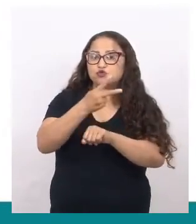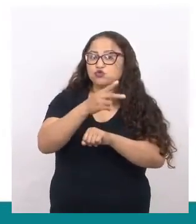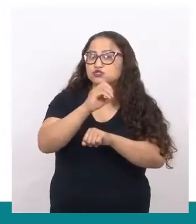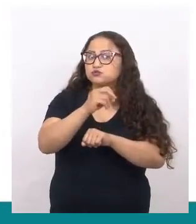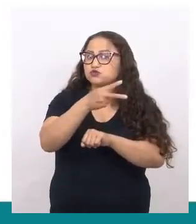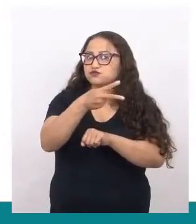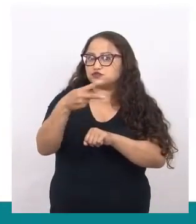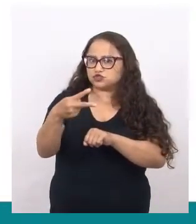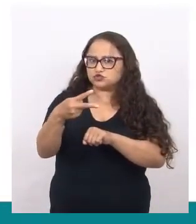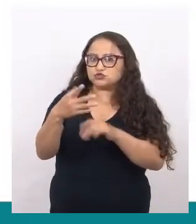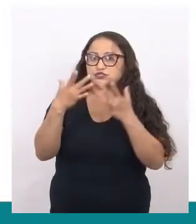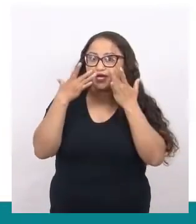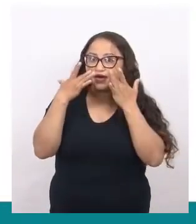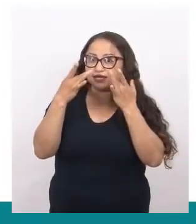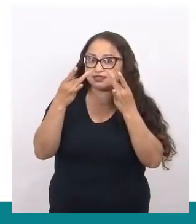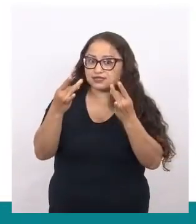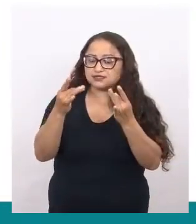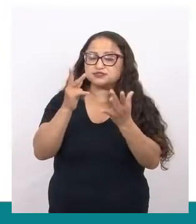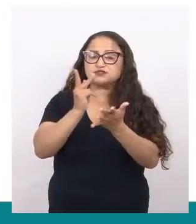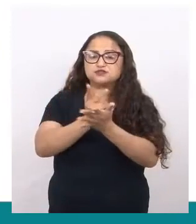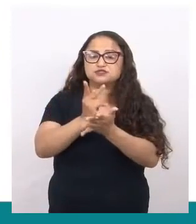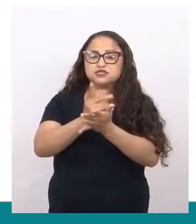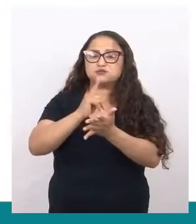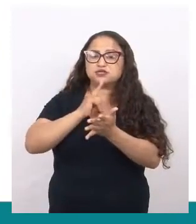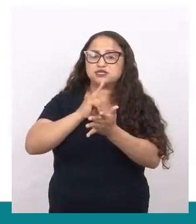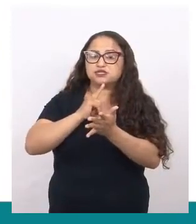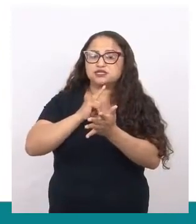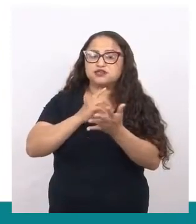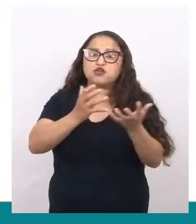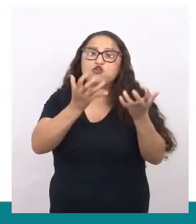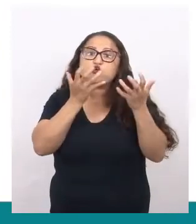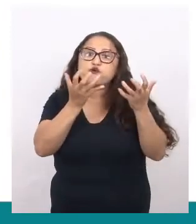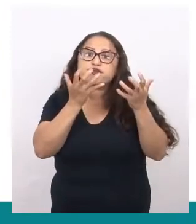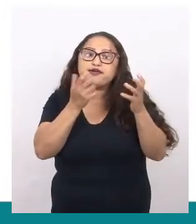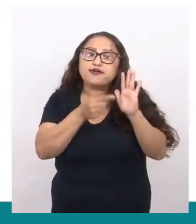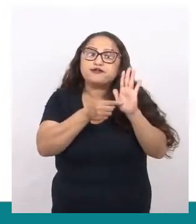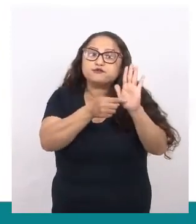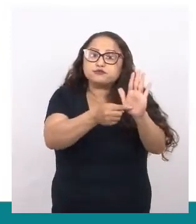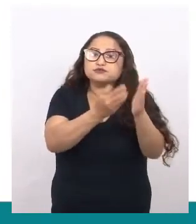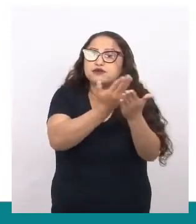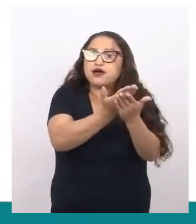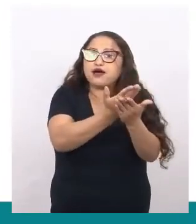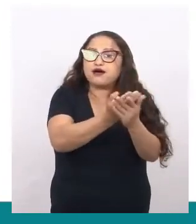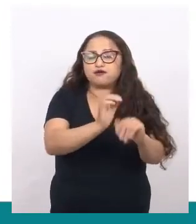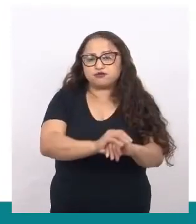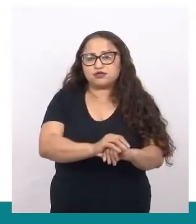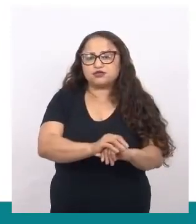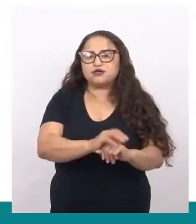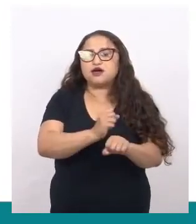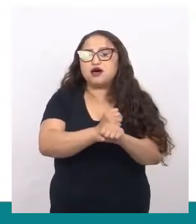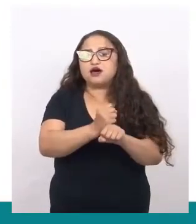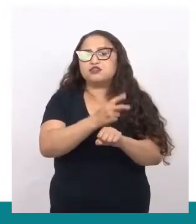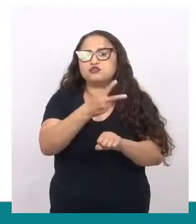Atenção também, tá? Quando a gente abrir a Manifestação de Interesse 2022, já não vai existir mais a 2021, mas precisa prestar